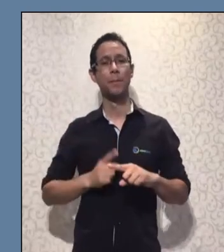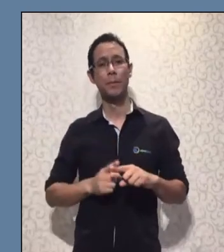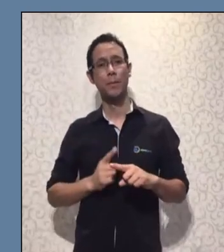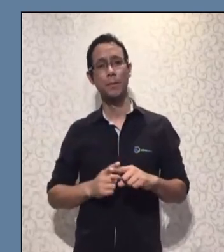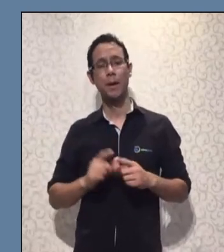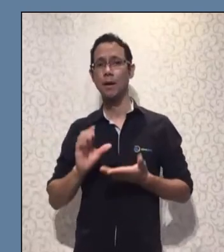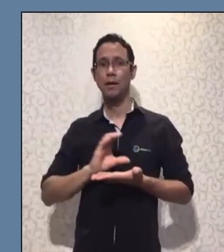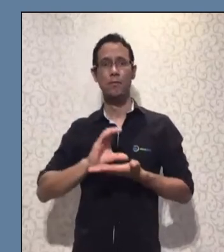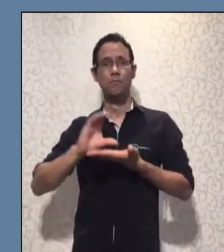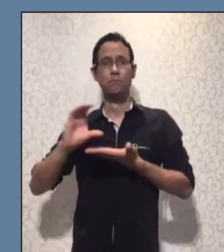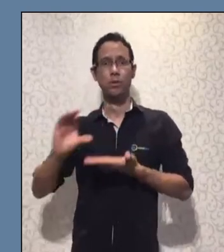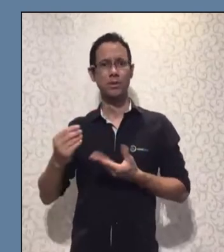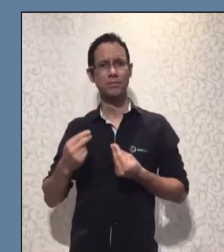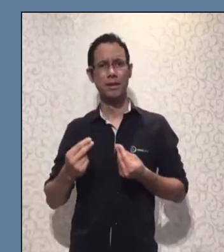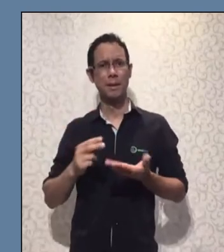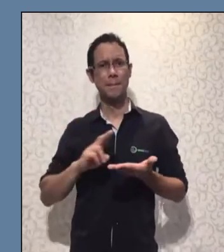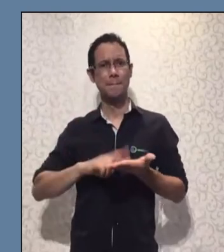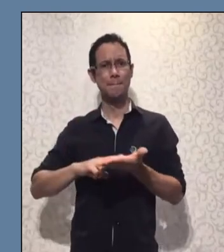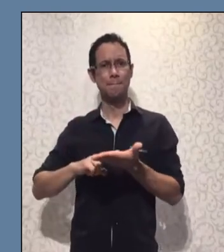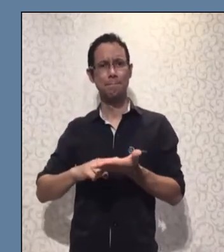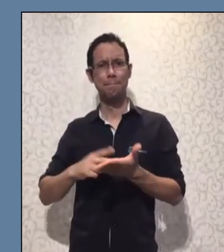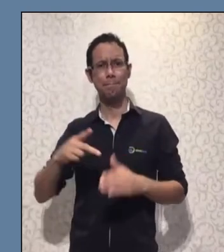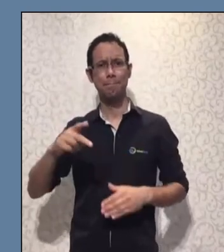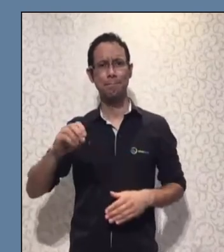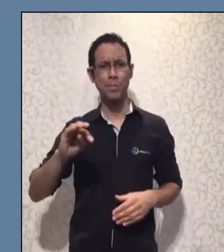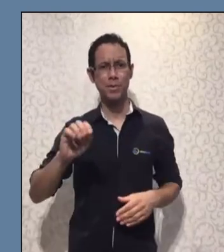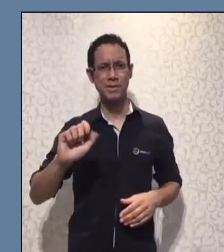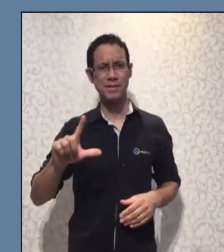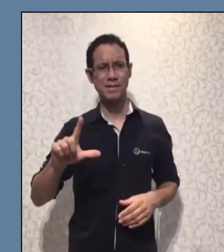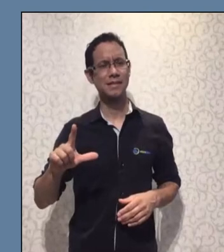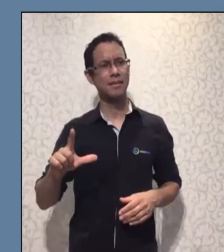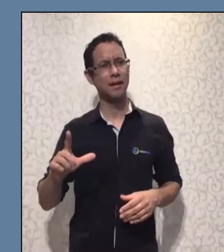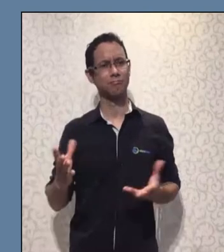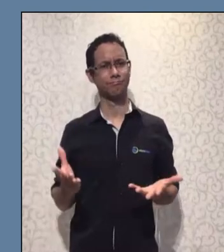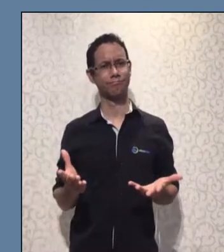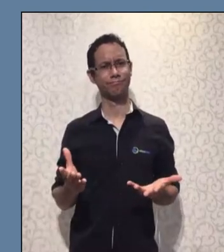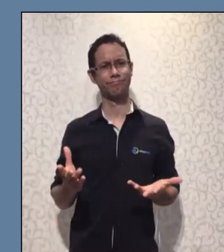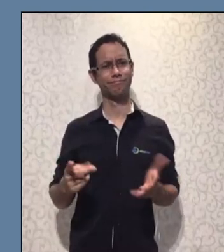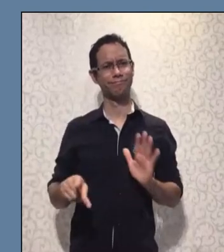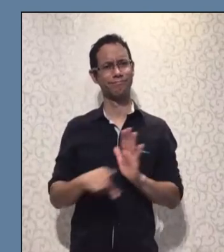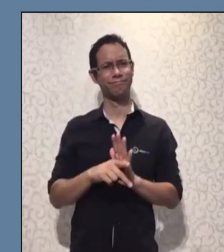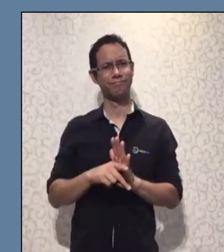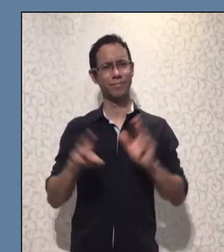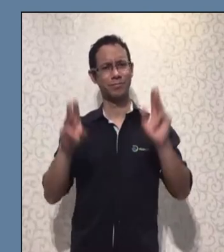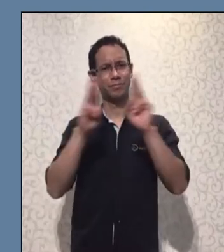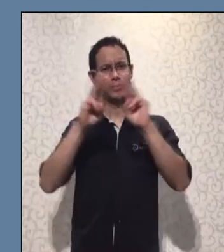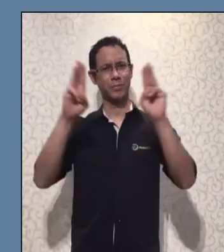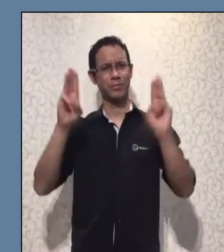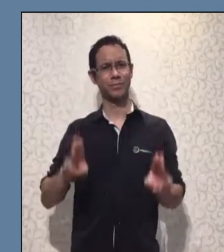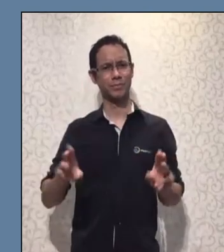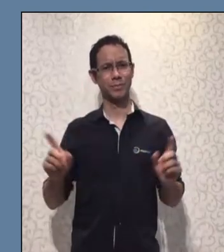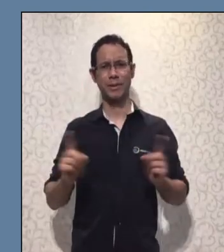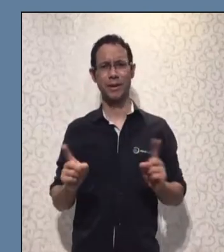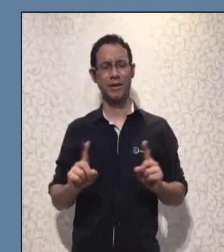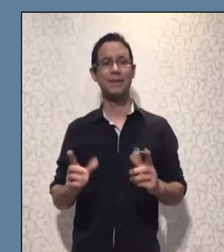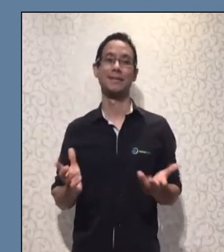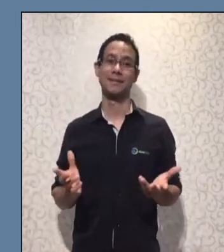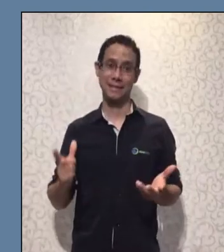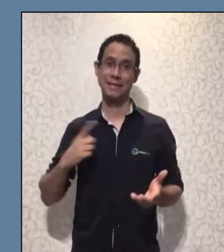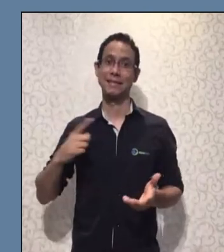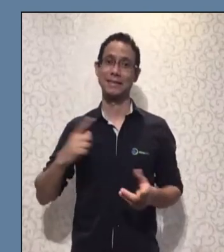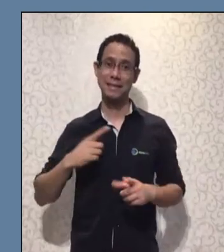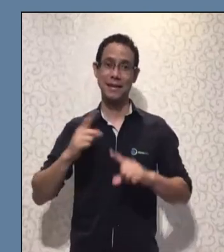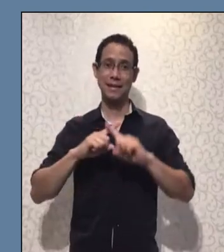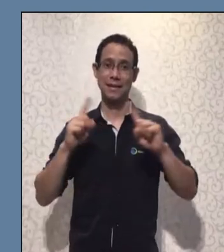cartão postal, né? Eram coisas que não é lugar de museu isso, né? Mas enfim, na medida que a